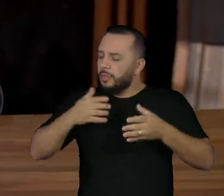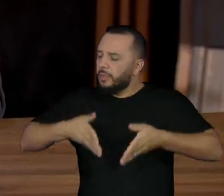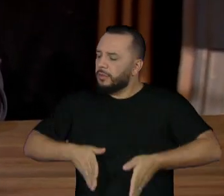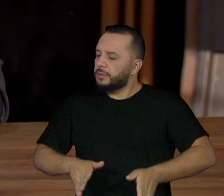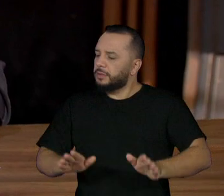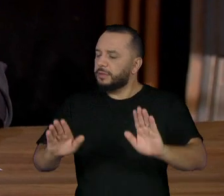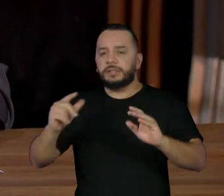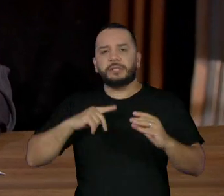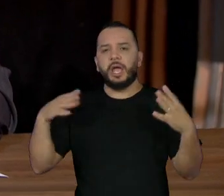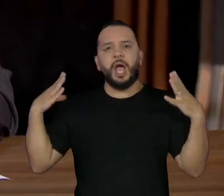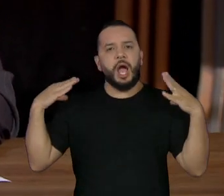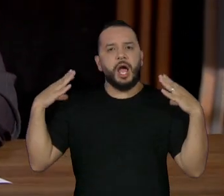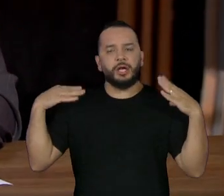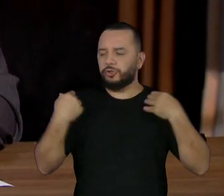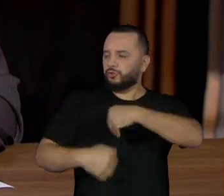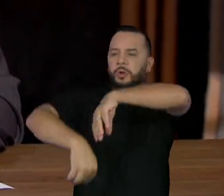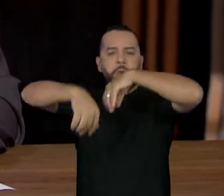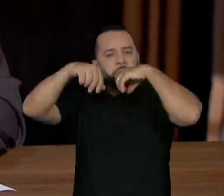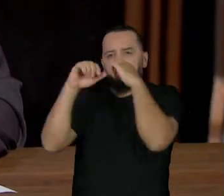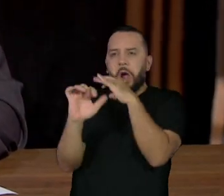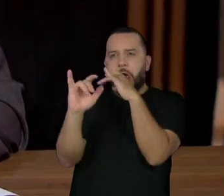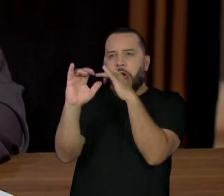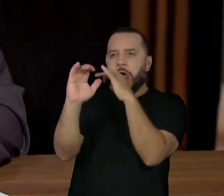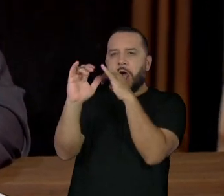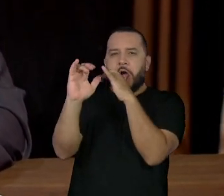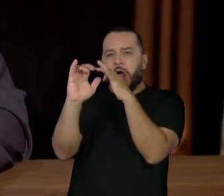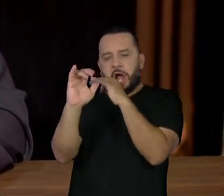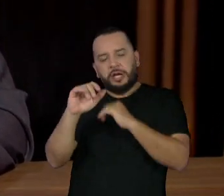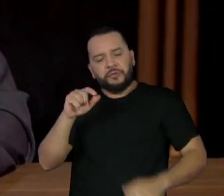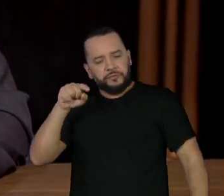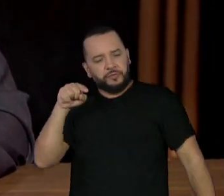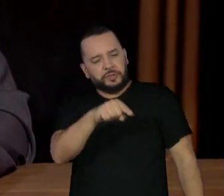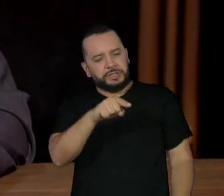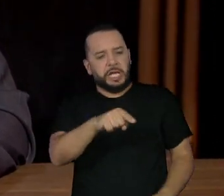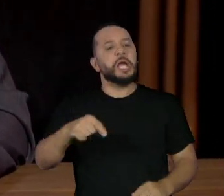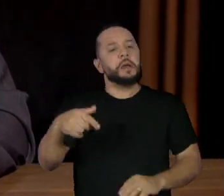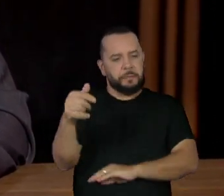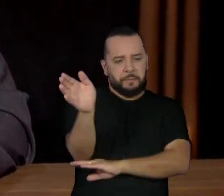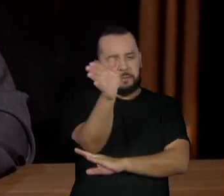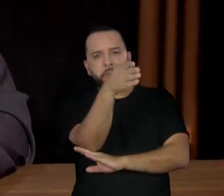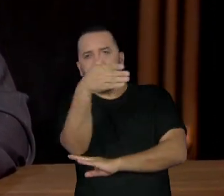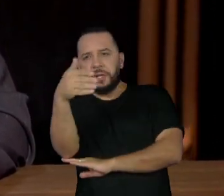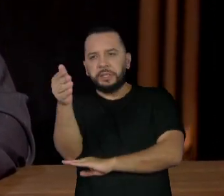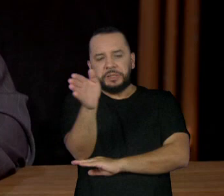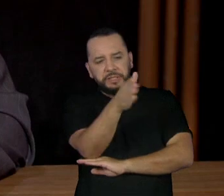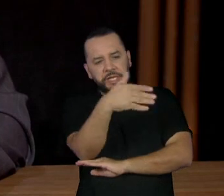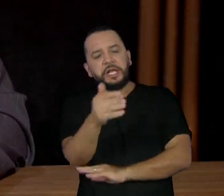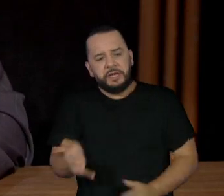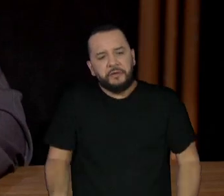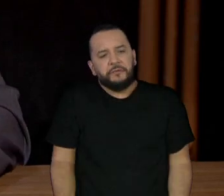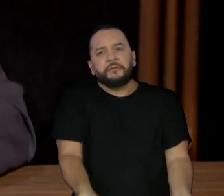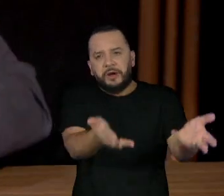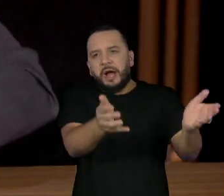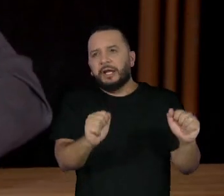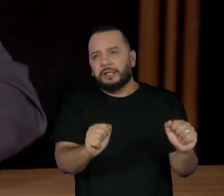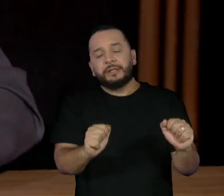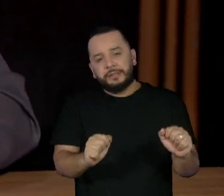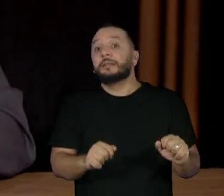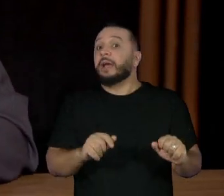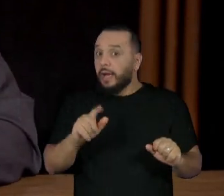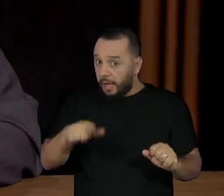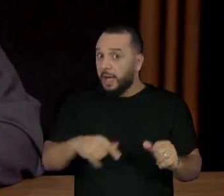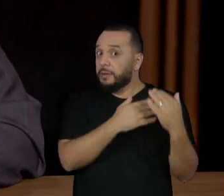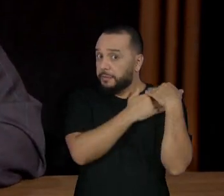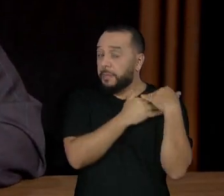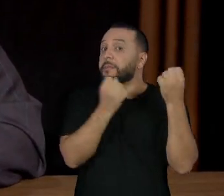que tocam trombeta anunciou: vai carregar bandeira, cargo muito pesado para a mulher,